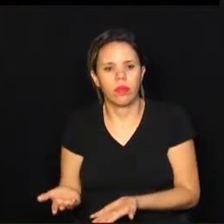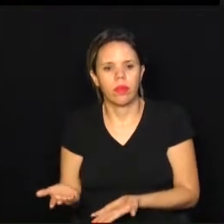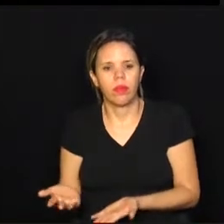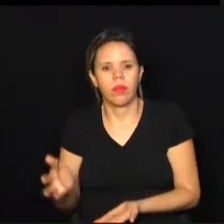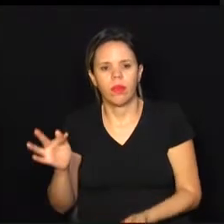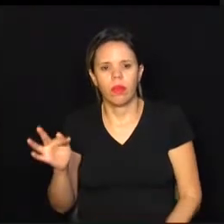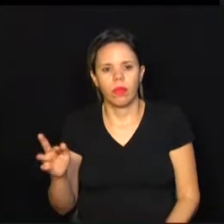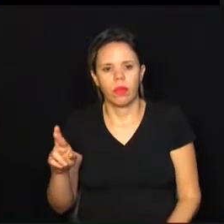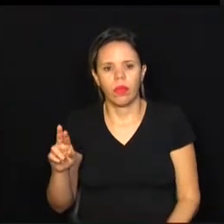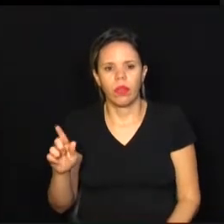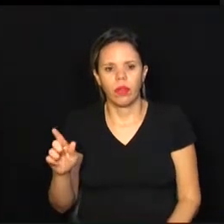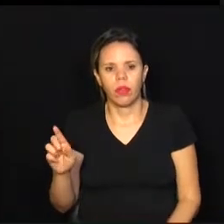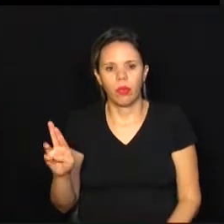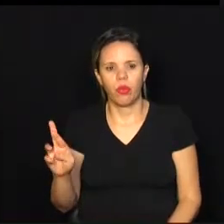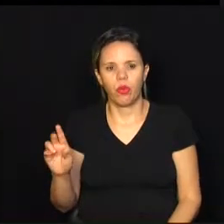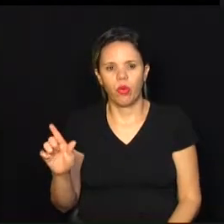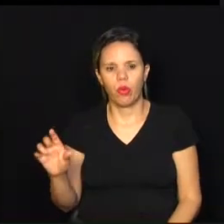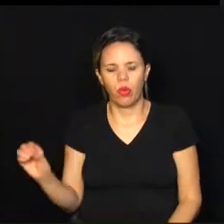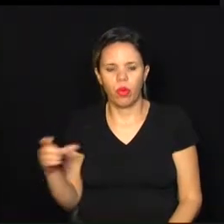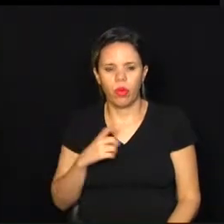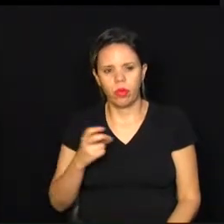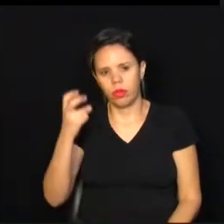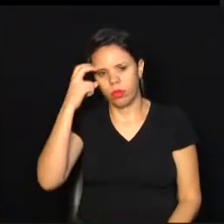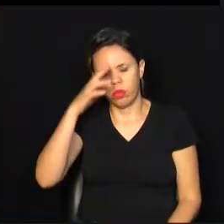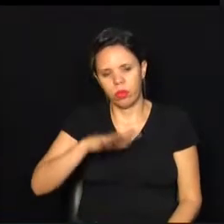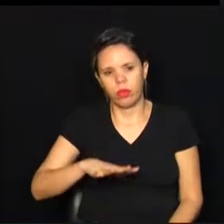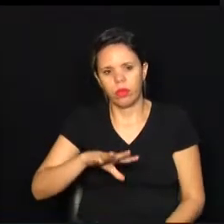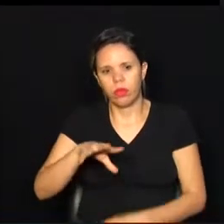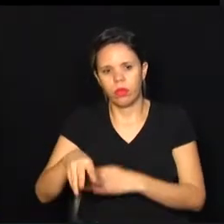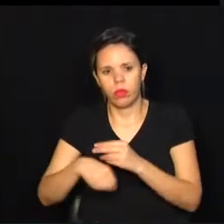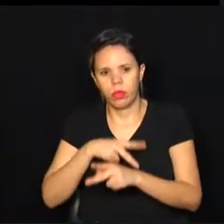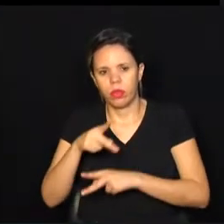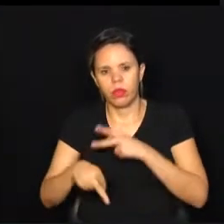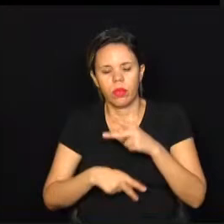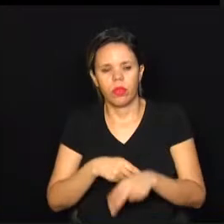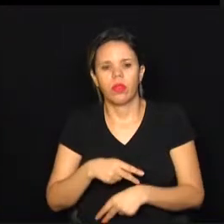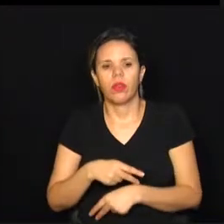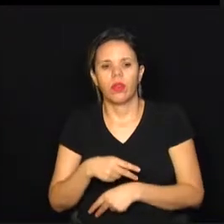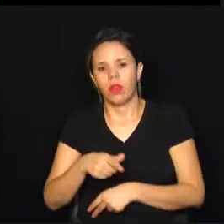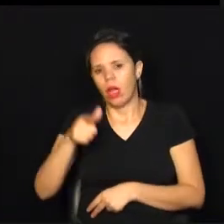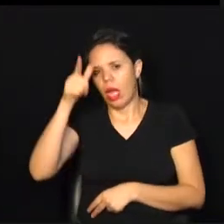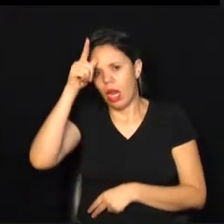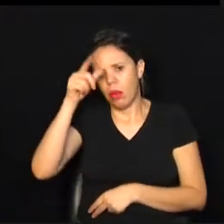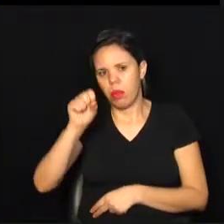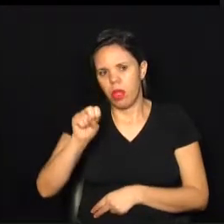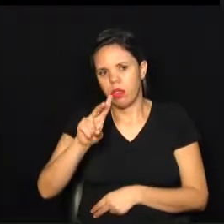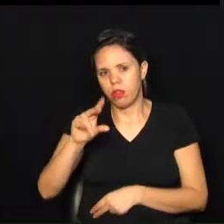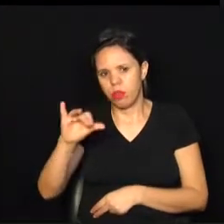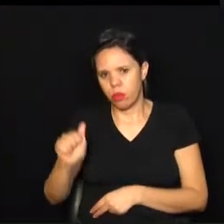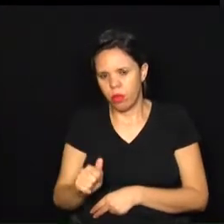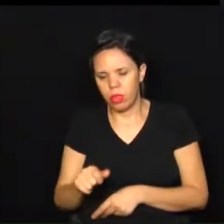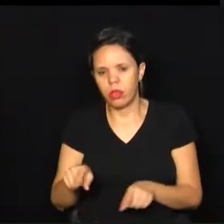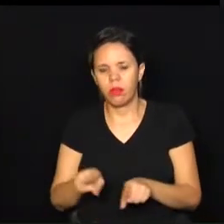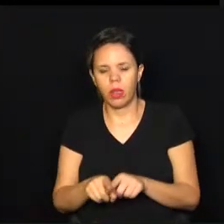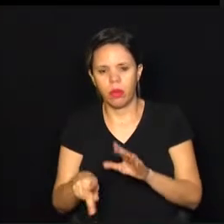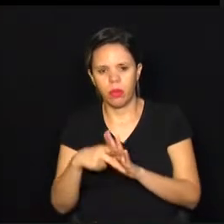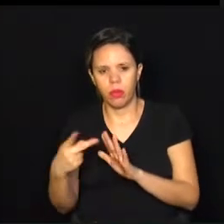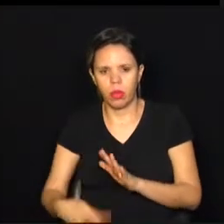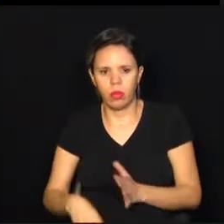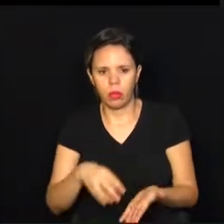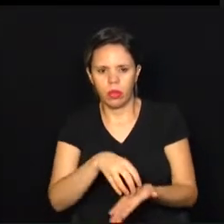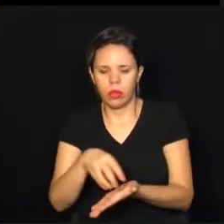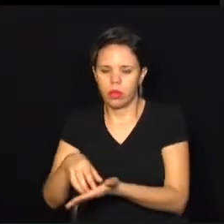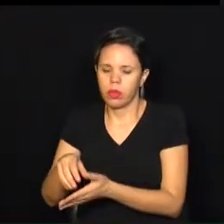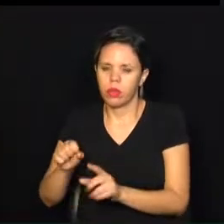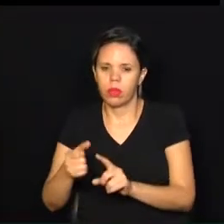Fogueteiro, que é uma paisagem cultural que a gente chama da imigração alemã e suíça, também ameaçada, né, pela própria centralidade e